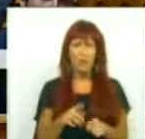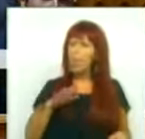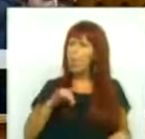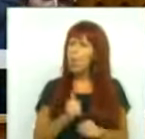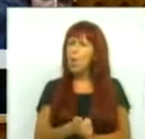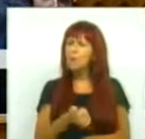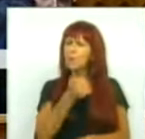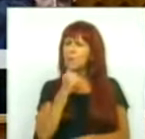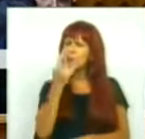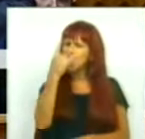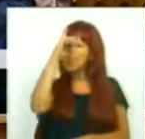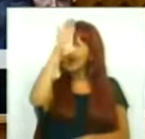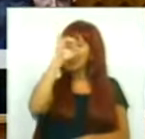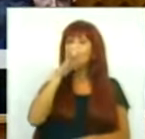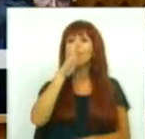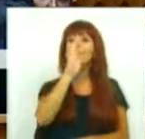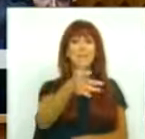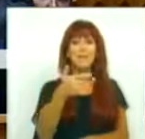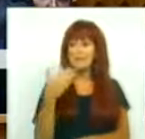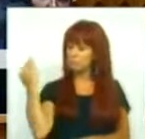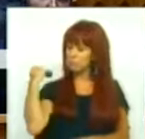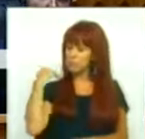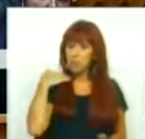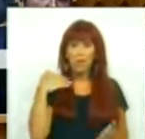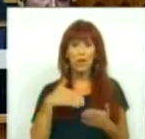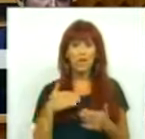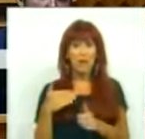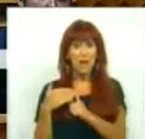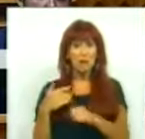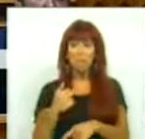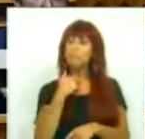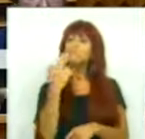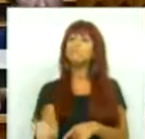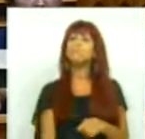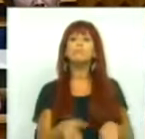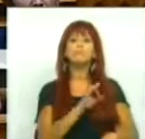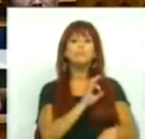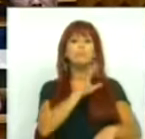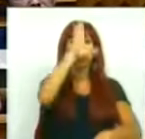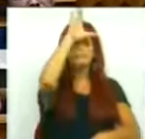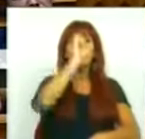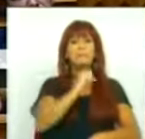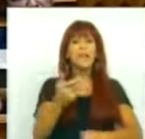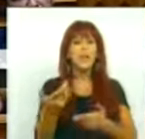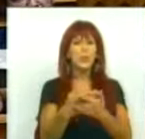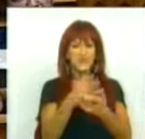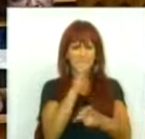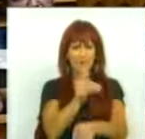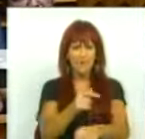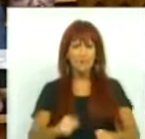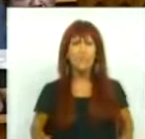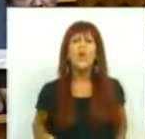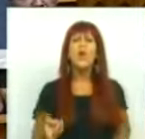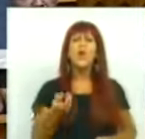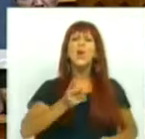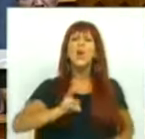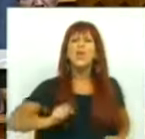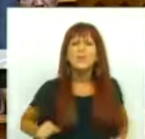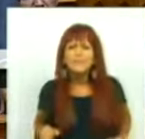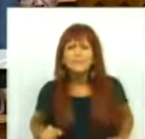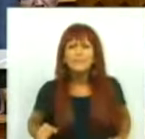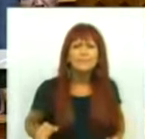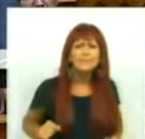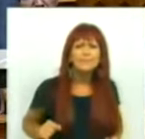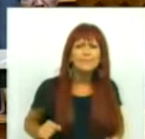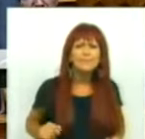uma outra medida que o Governo anunciou na passada segunda-feira pela voz do Sr. Ministro da Economia, qual seja